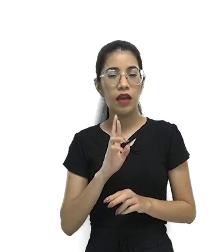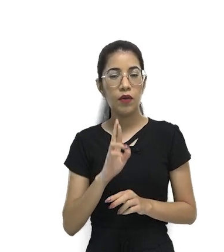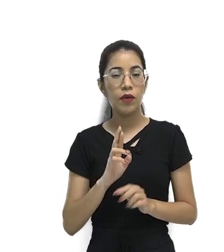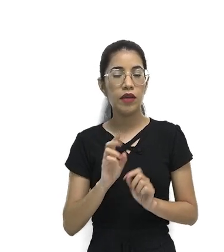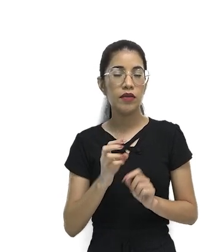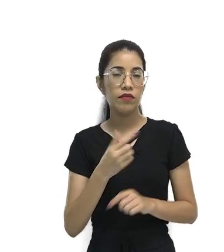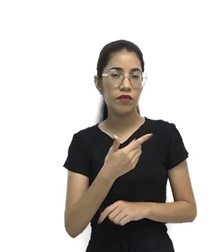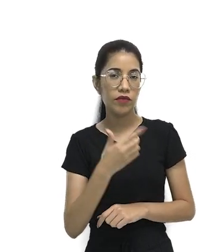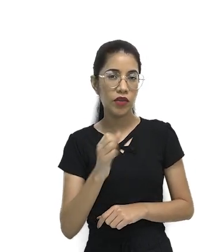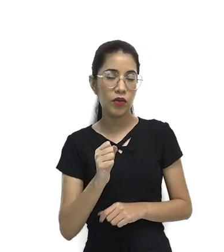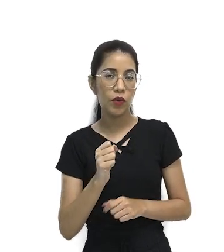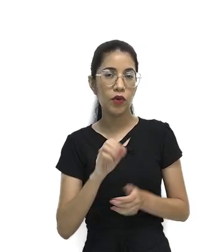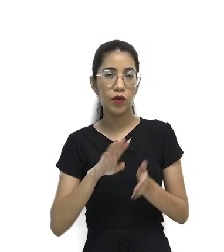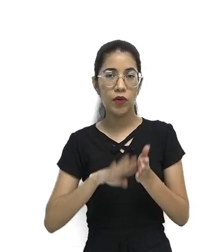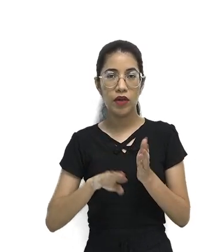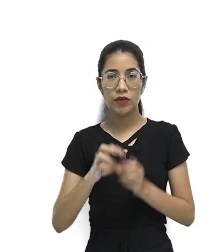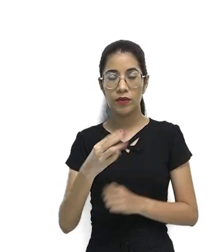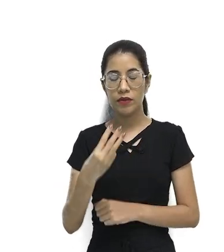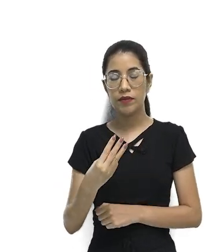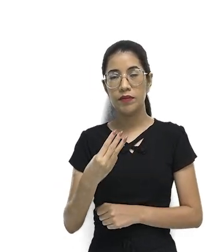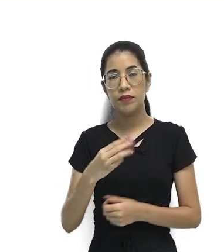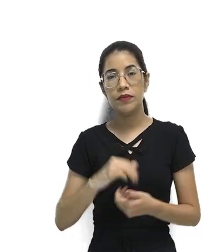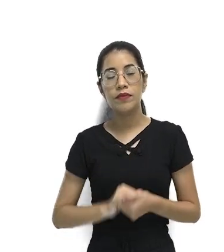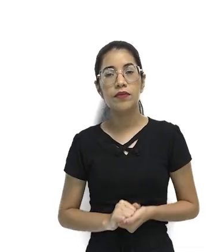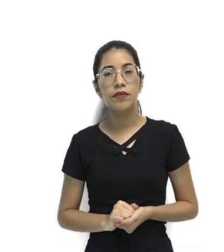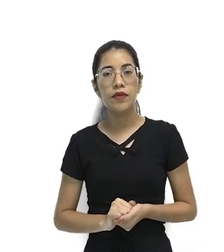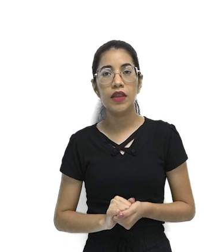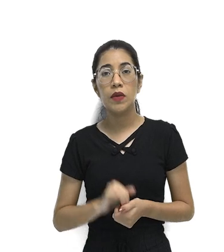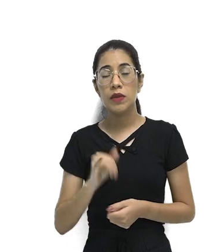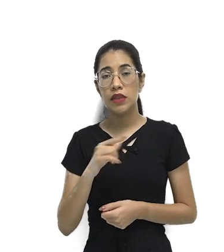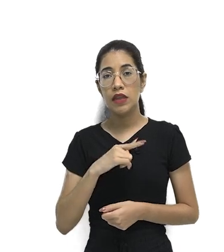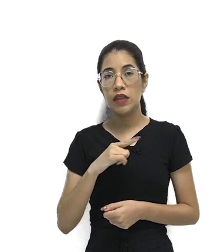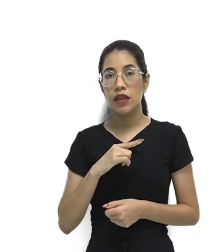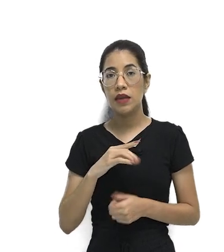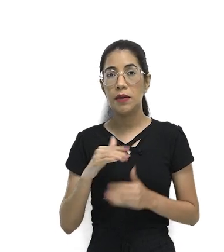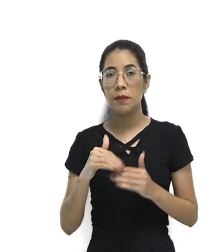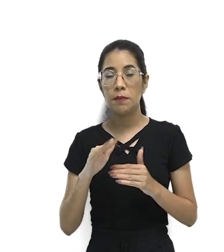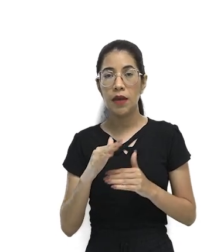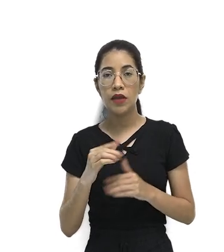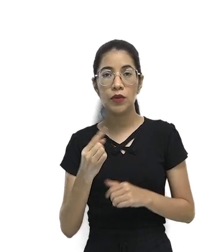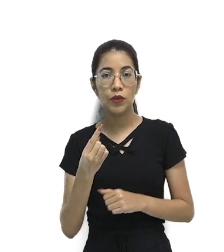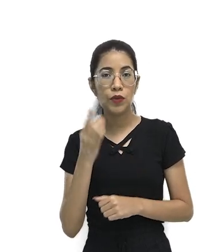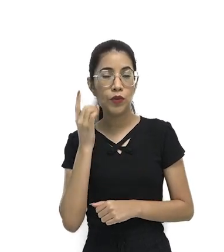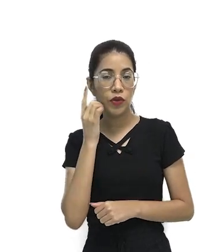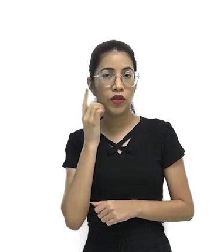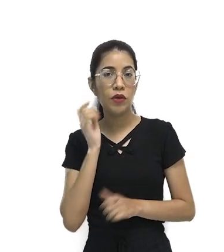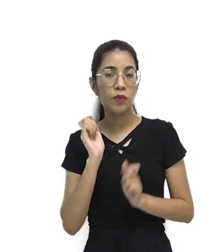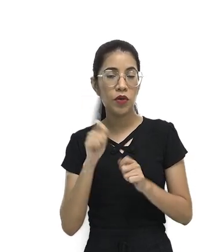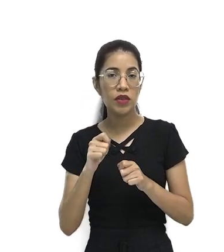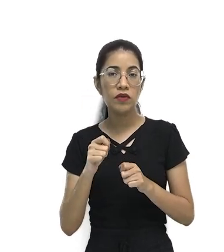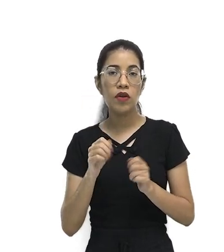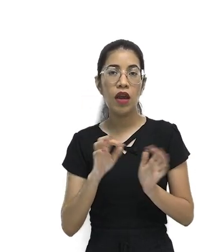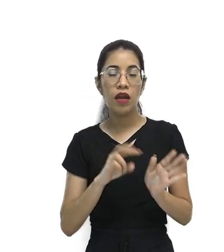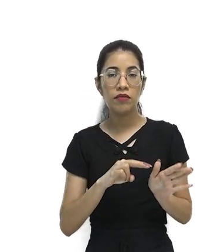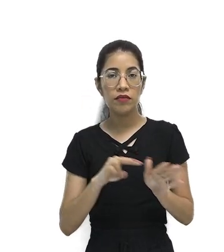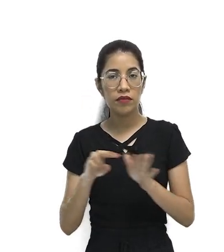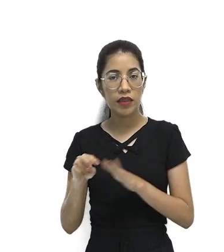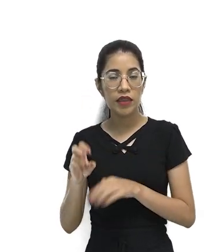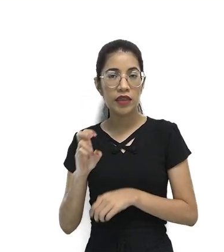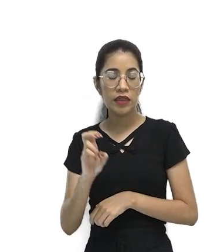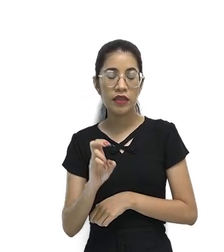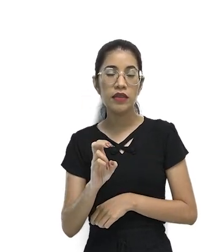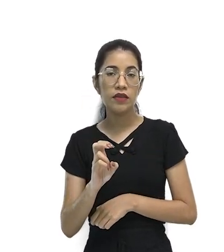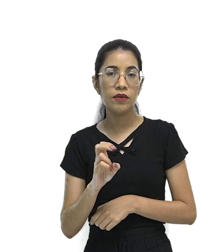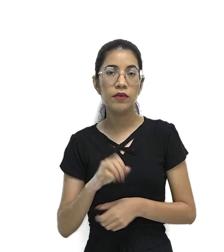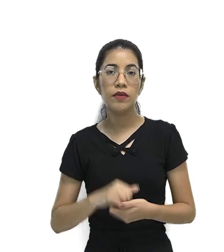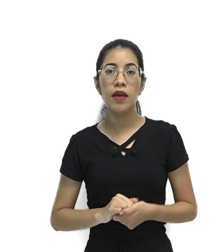veja, eu posso, se eu tiver mais um dia, eu consigo completar 5 semanas, tá?